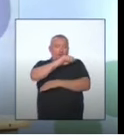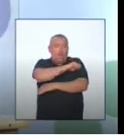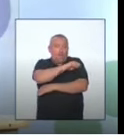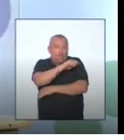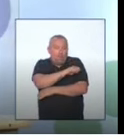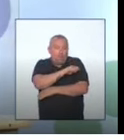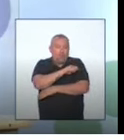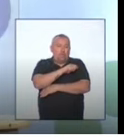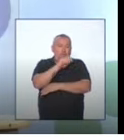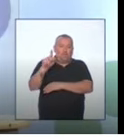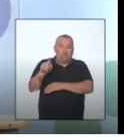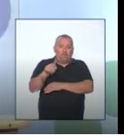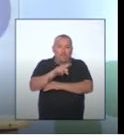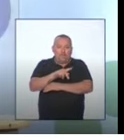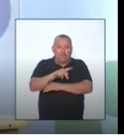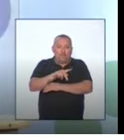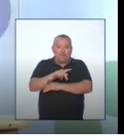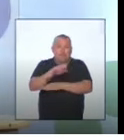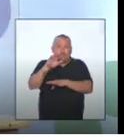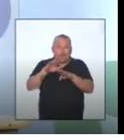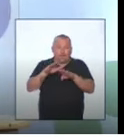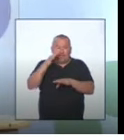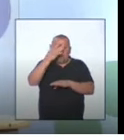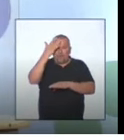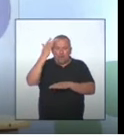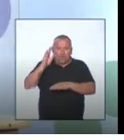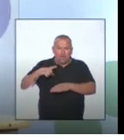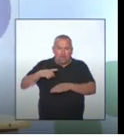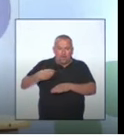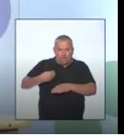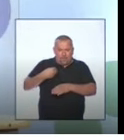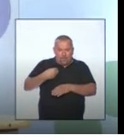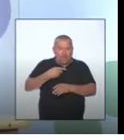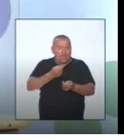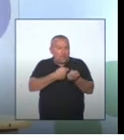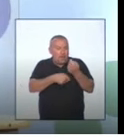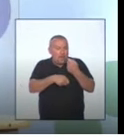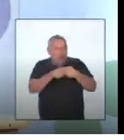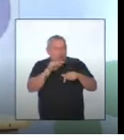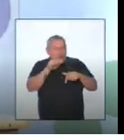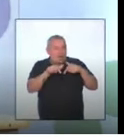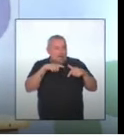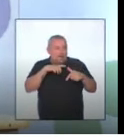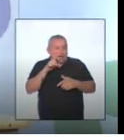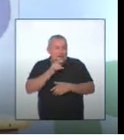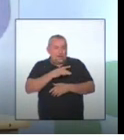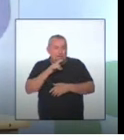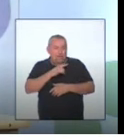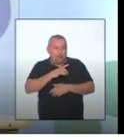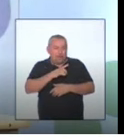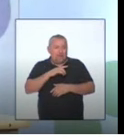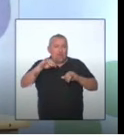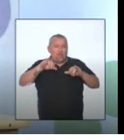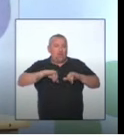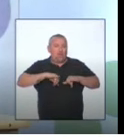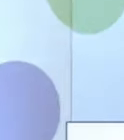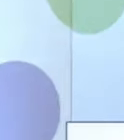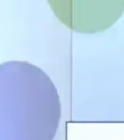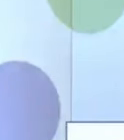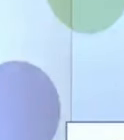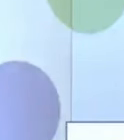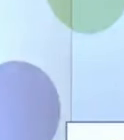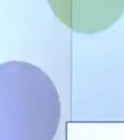estudantes, professores e até pessoas que já vivem no mercado de trabalho, têm receio de falar sobre esse assunto. E não